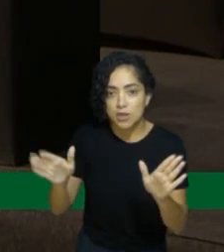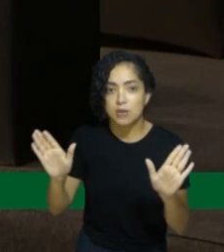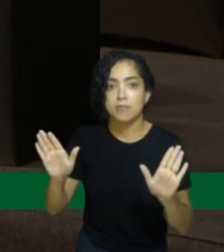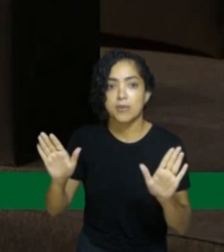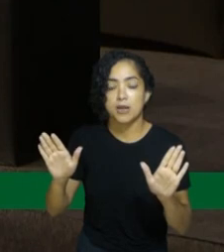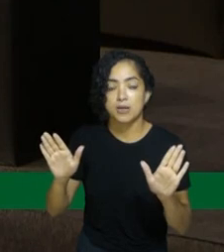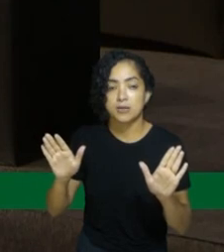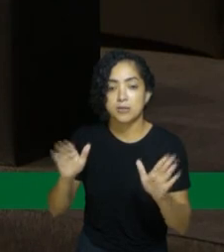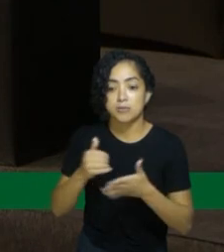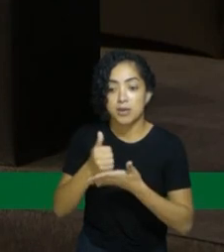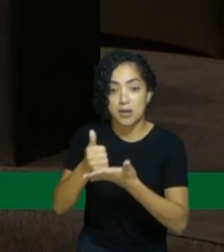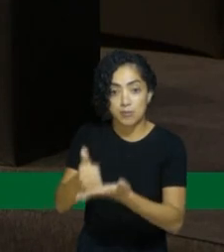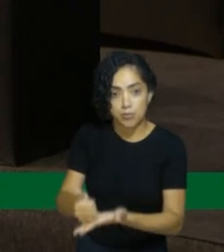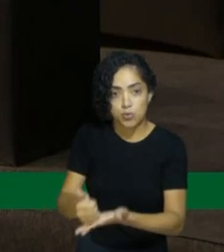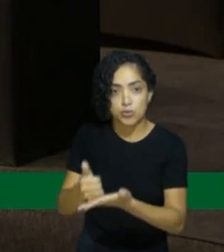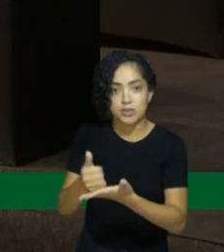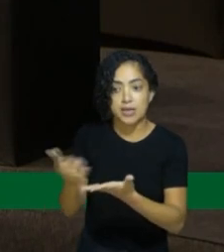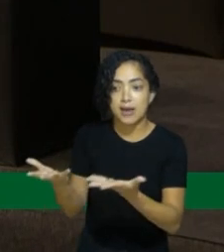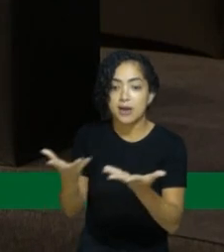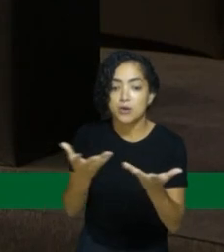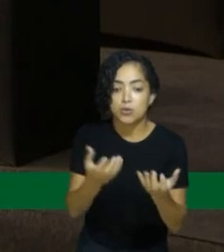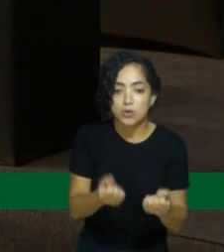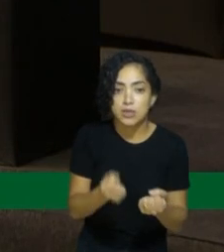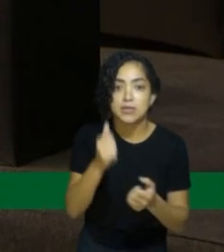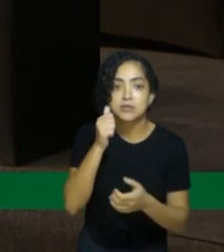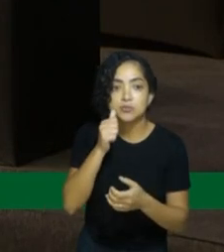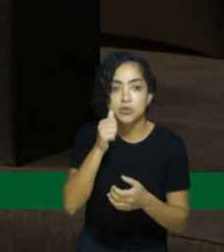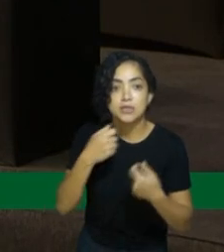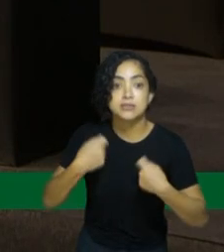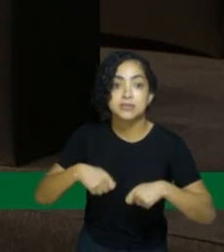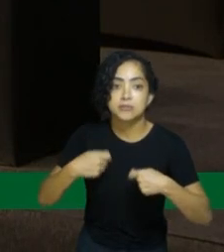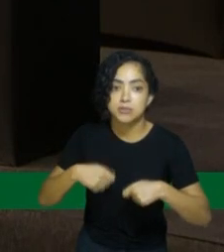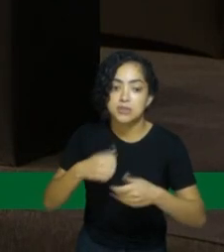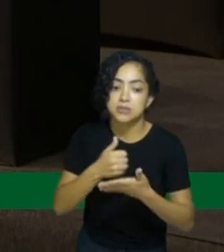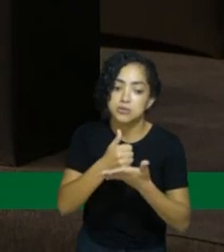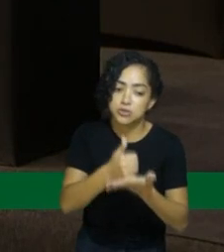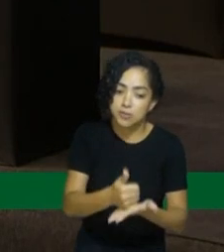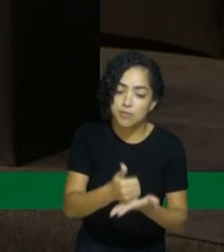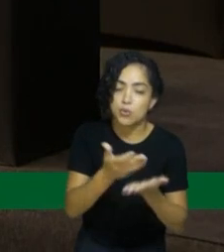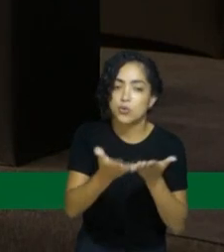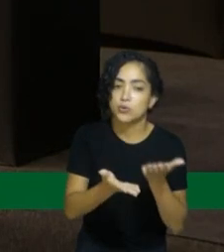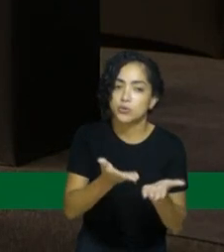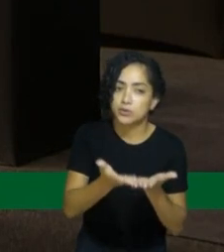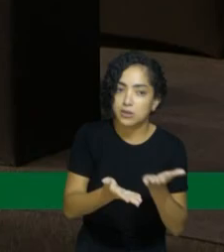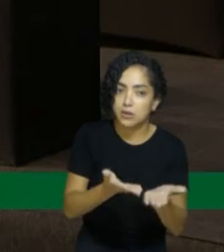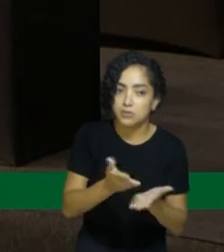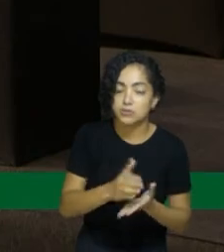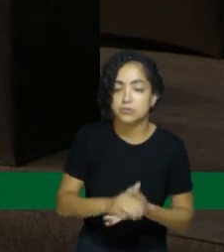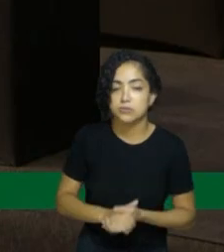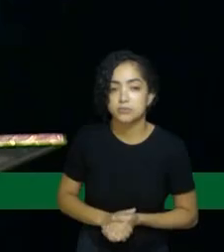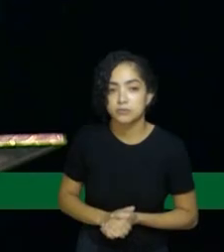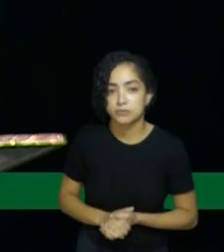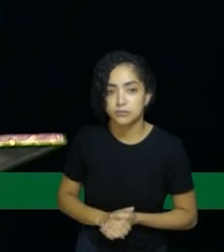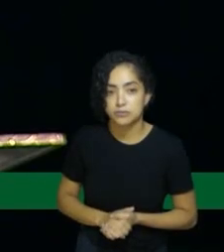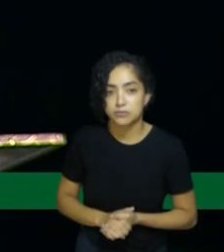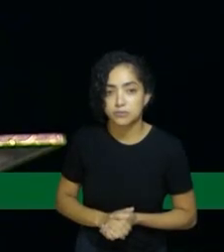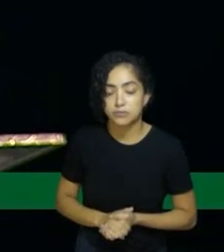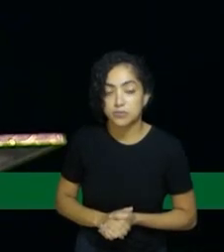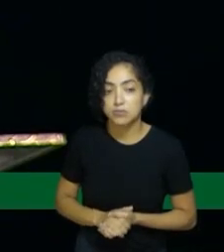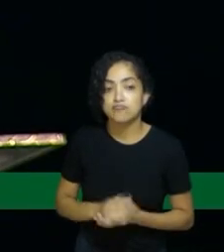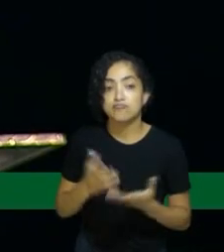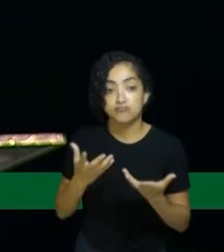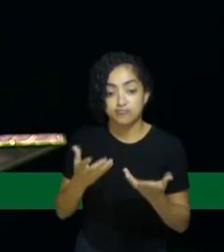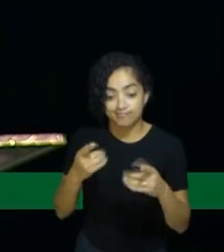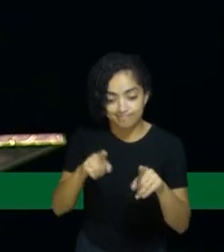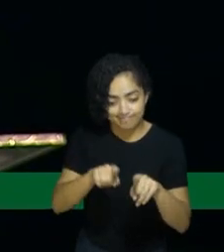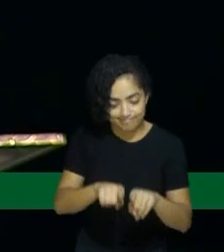estendidas para acolher as mulheres que necessitam de apoio de cuidado Queremos ser parceiras